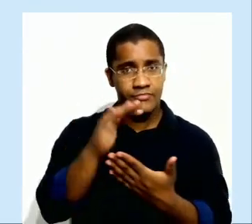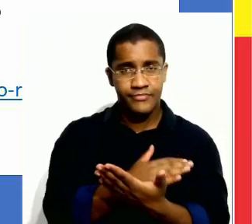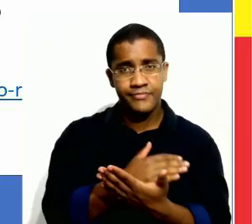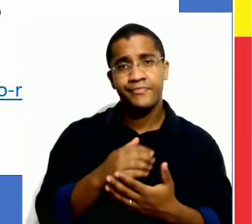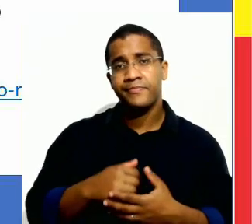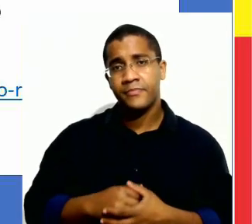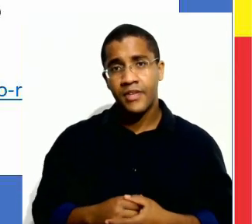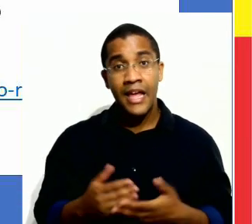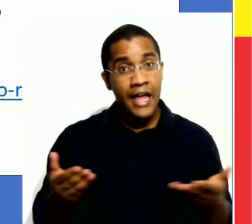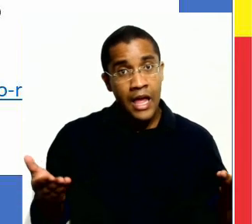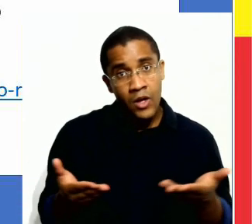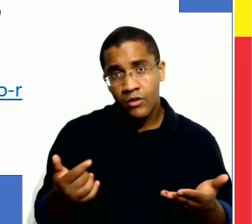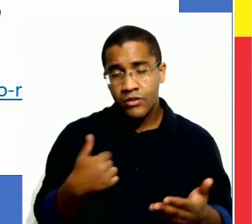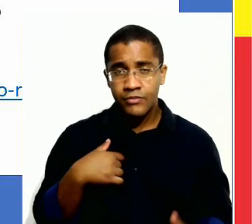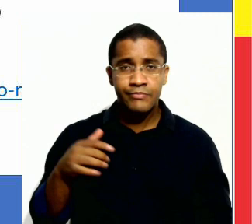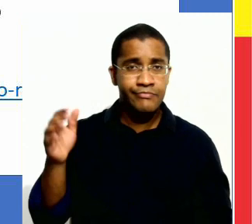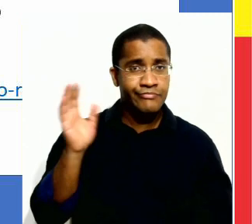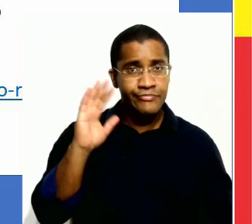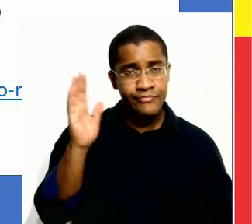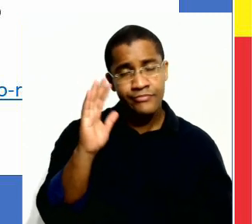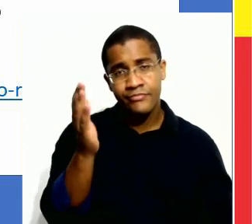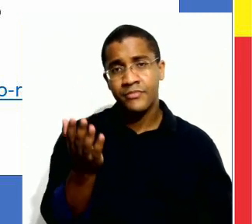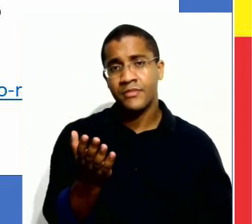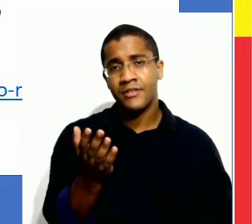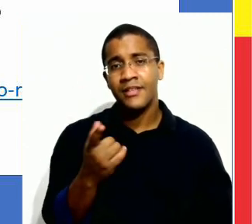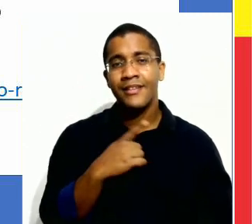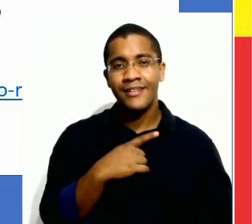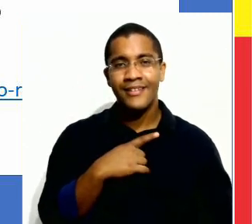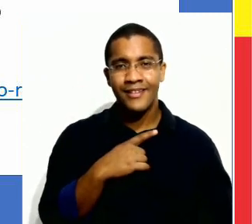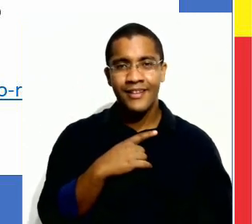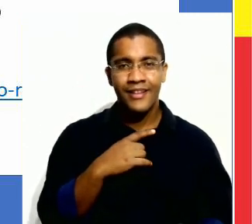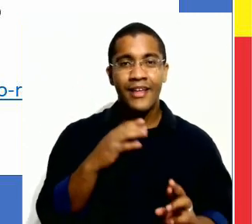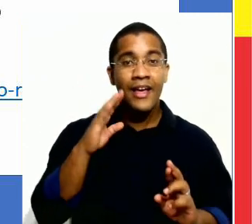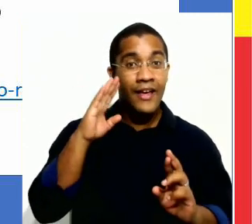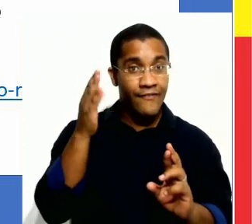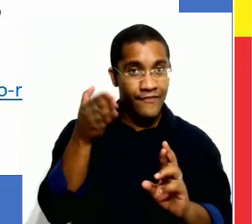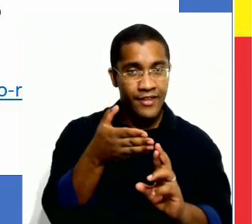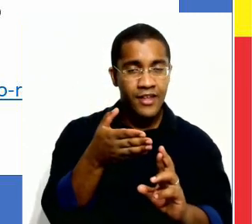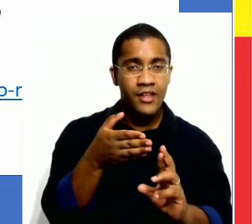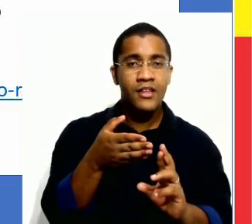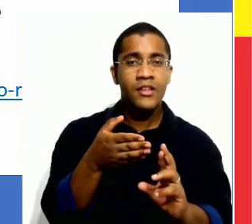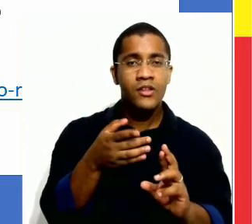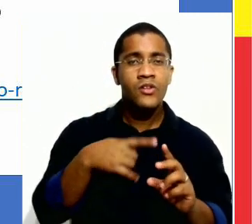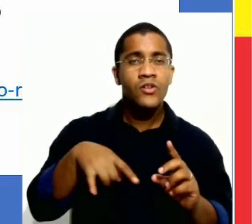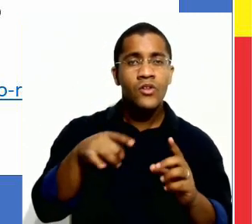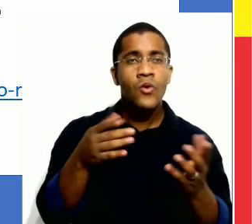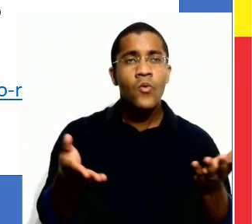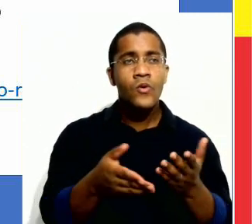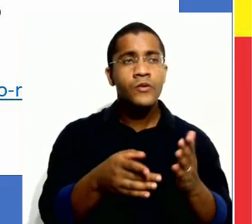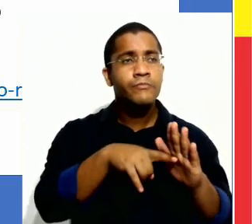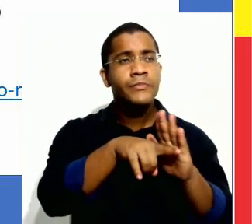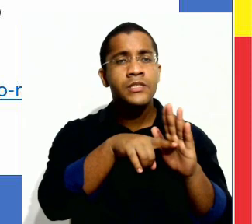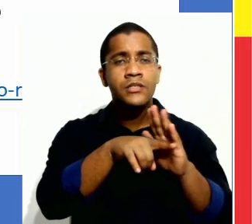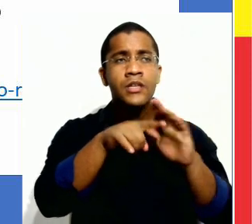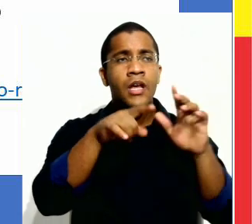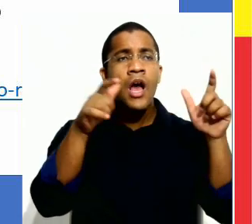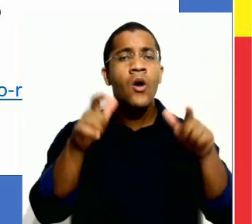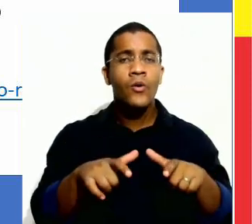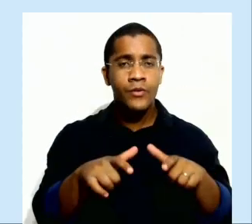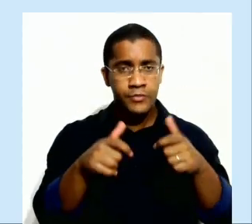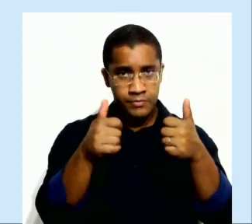investir. Ok, aqui eu me despeço de vocês, deixando essa referência que nós utilizamos em nossa